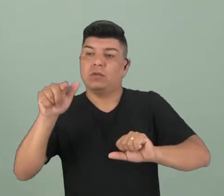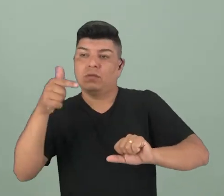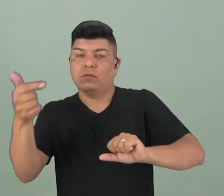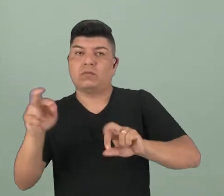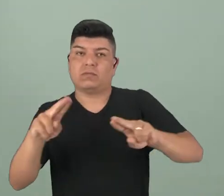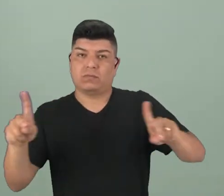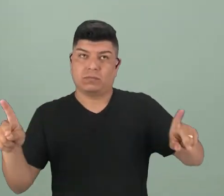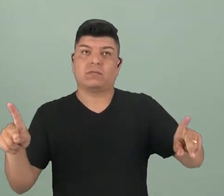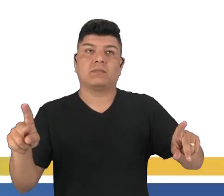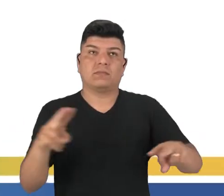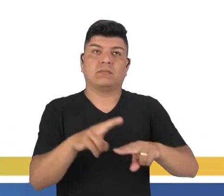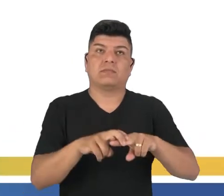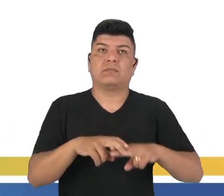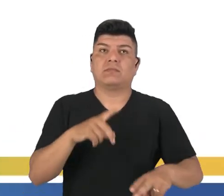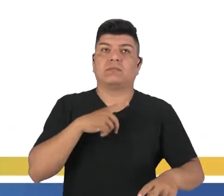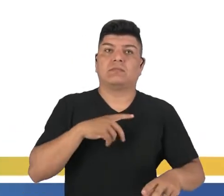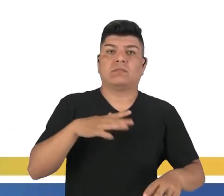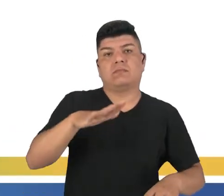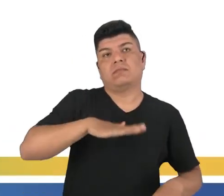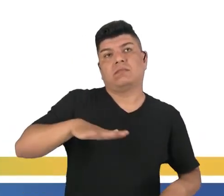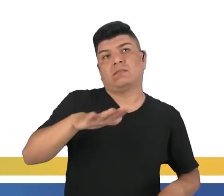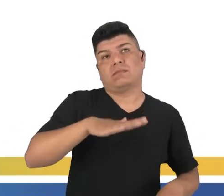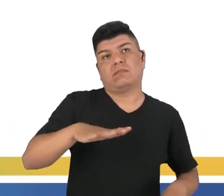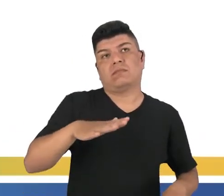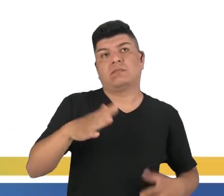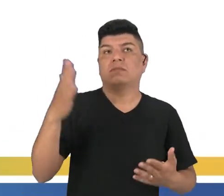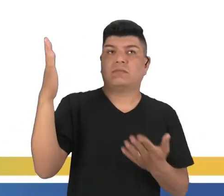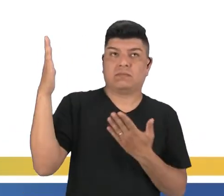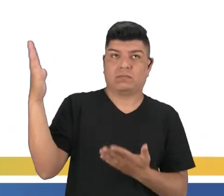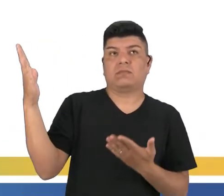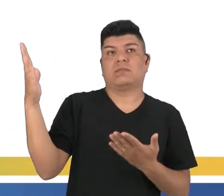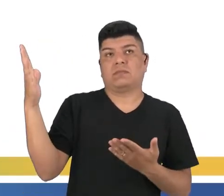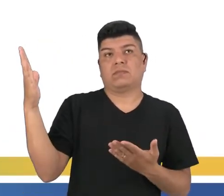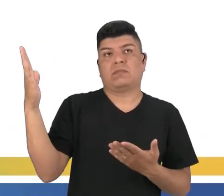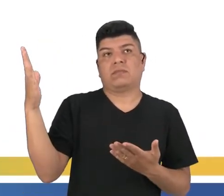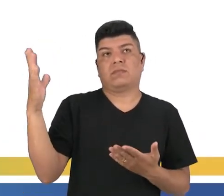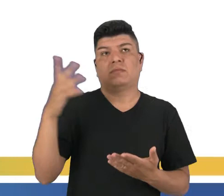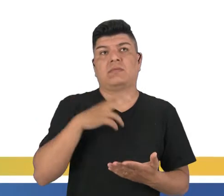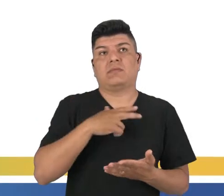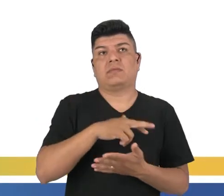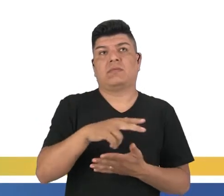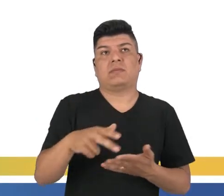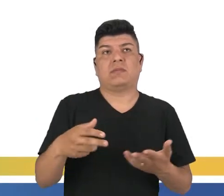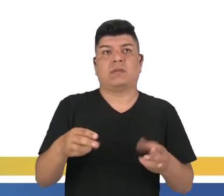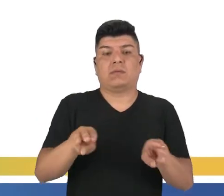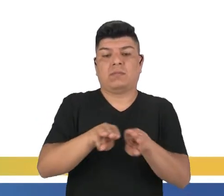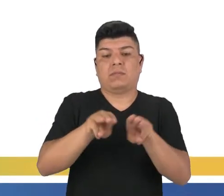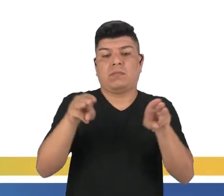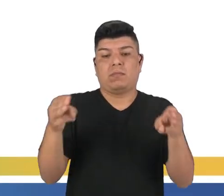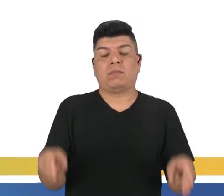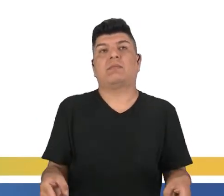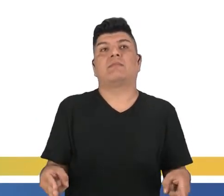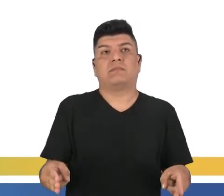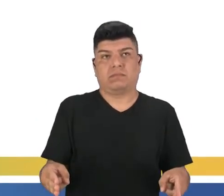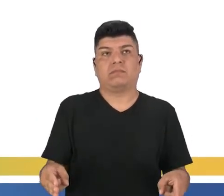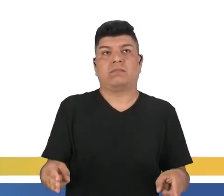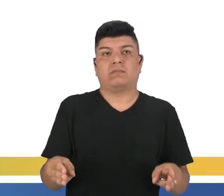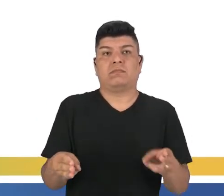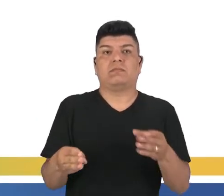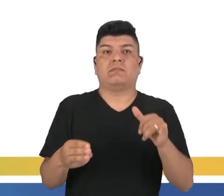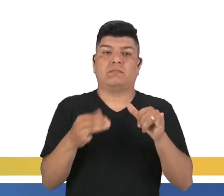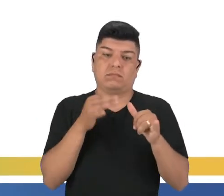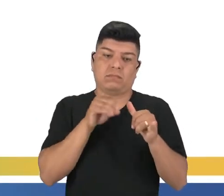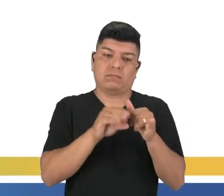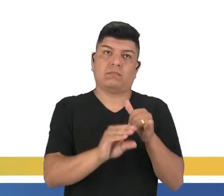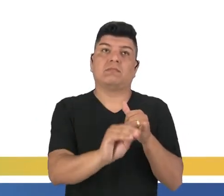né? Então nós temos basicamente, pessoal, esses tipos de energia aí, mecânica, térmica, solar e elétrica. Na